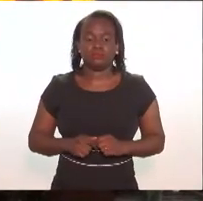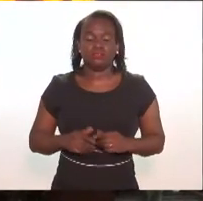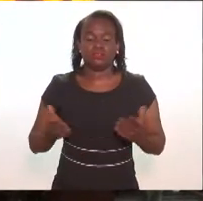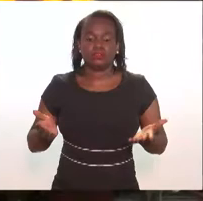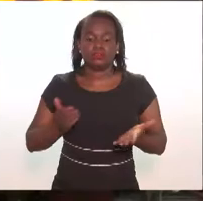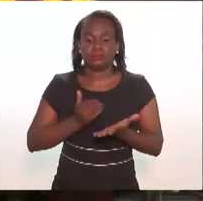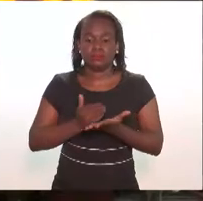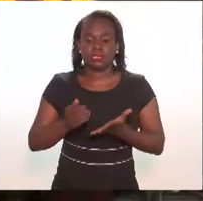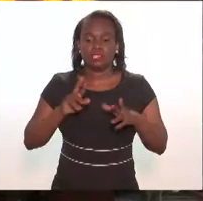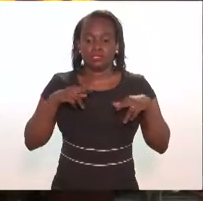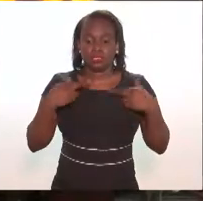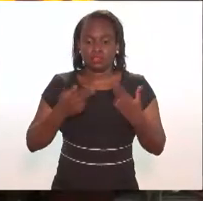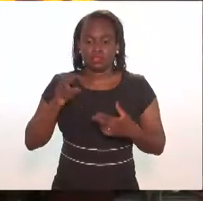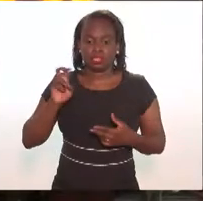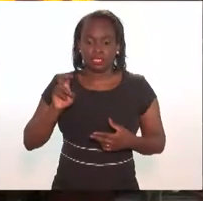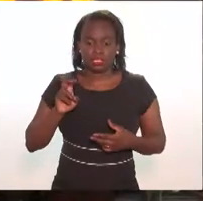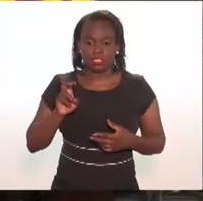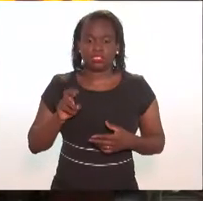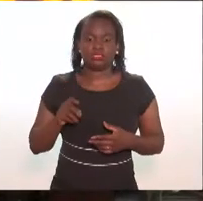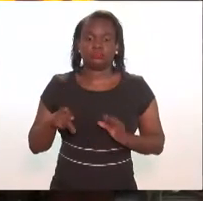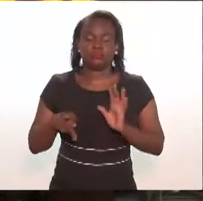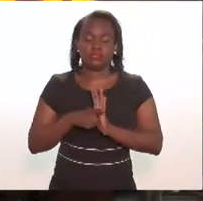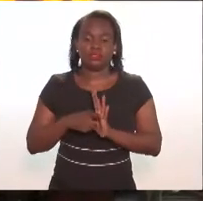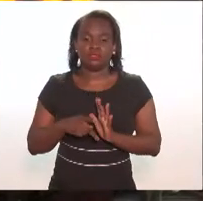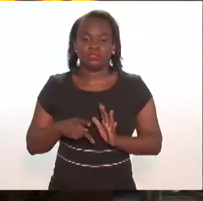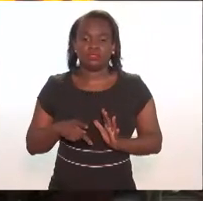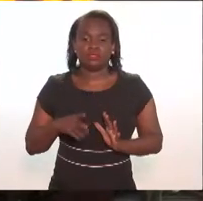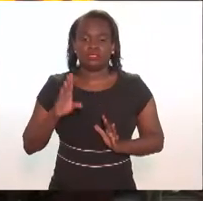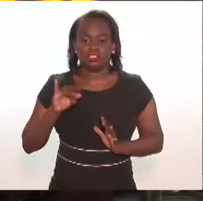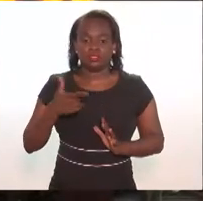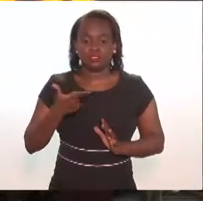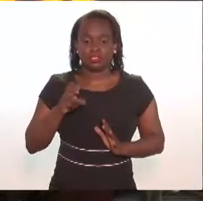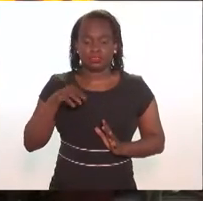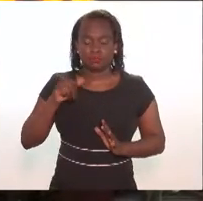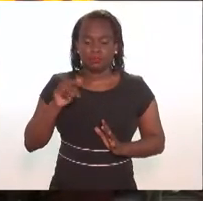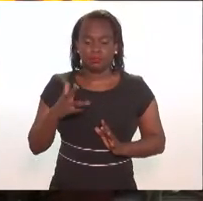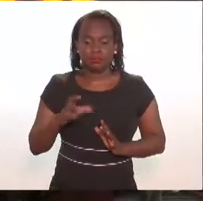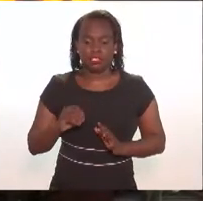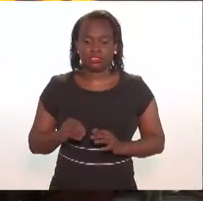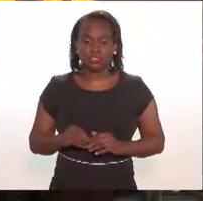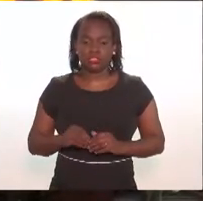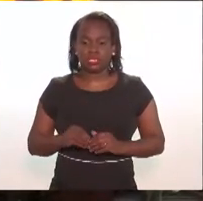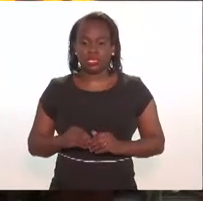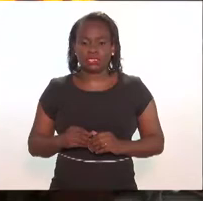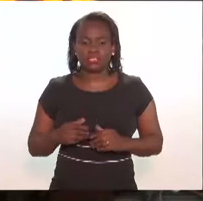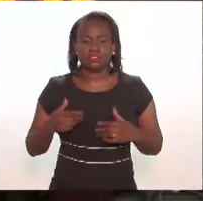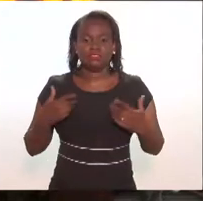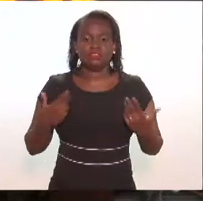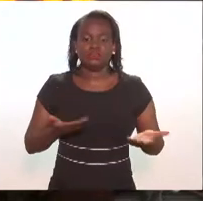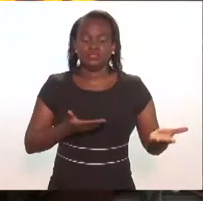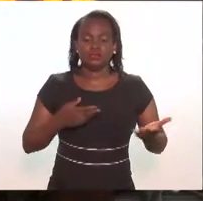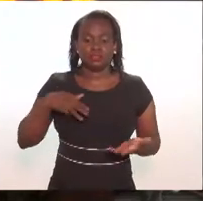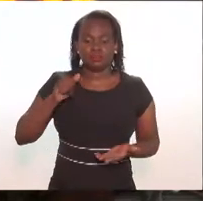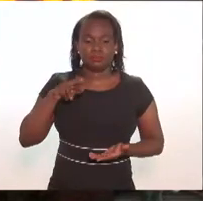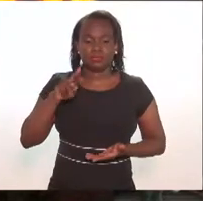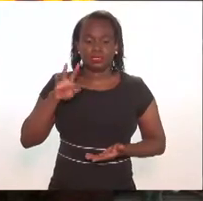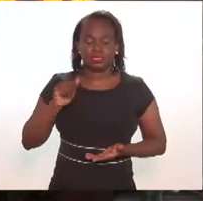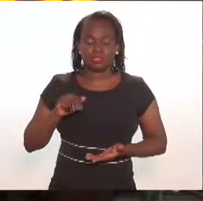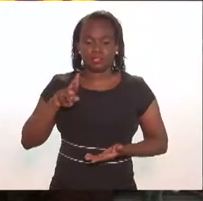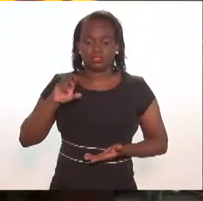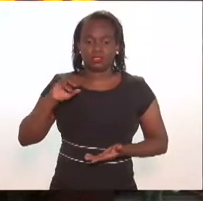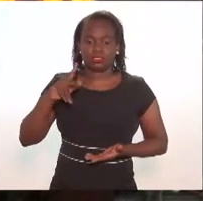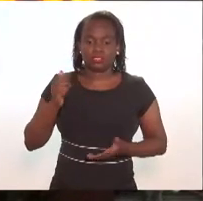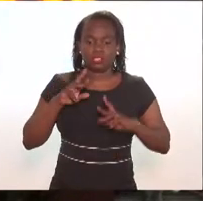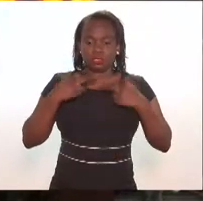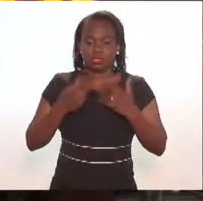Está aberta a quinta sessão extraordinária do dia 25 de março. A presidência convida a deputada Marta Rocha a fazer a leitura da ata da